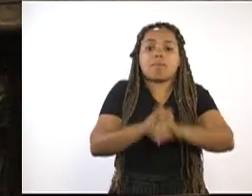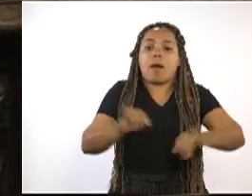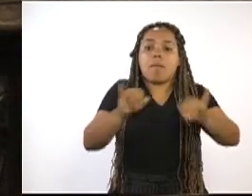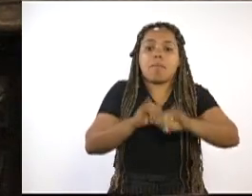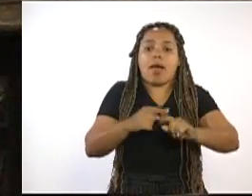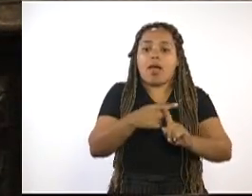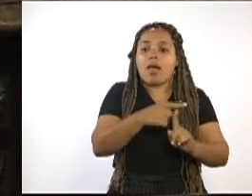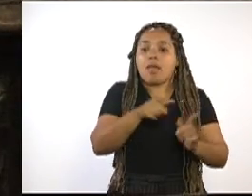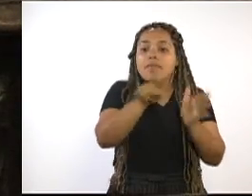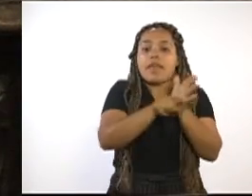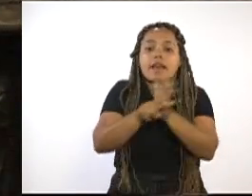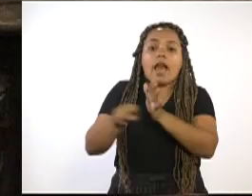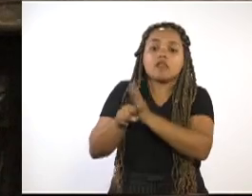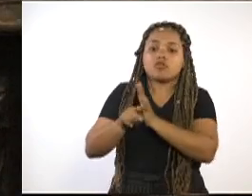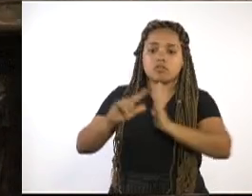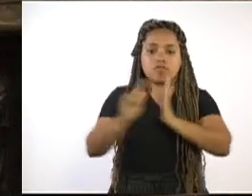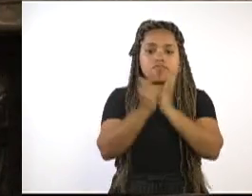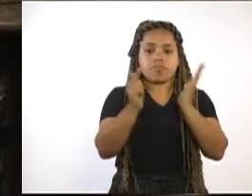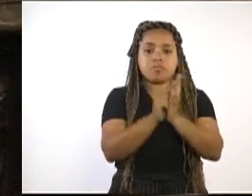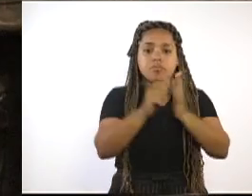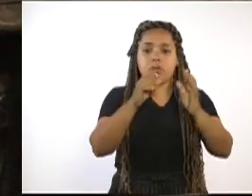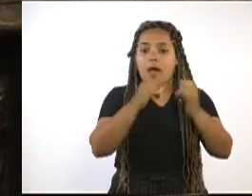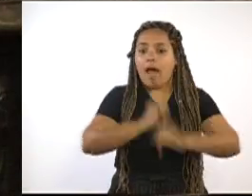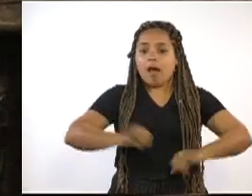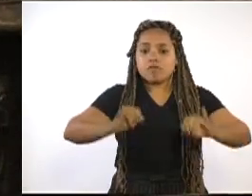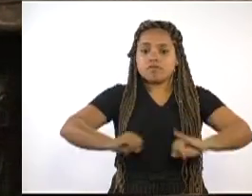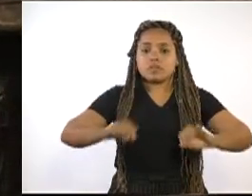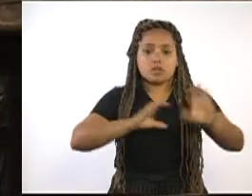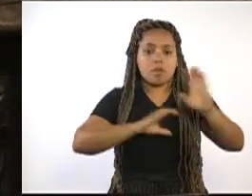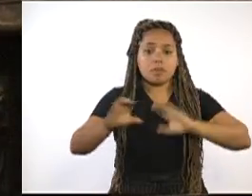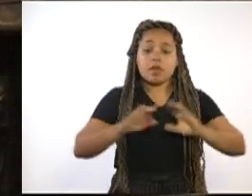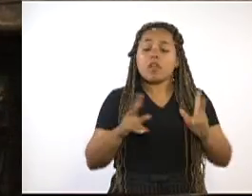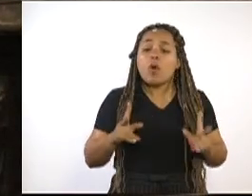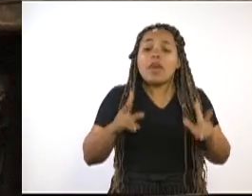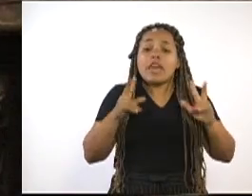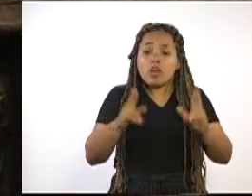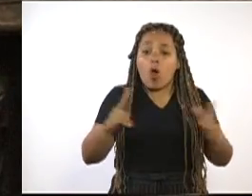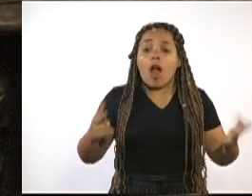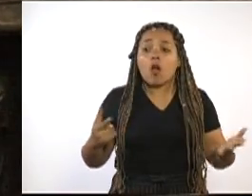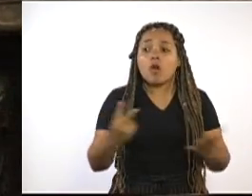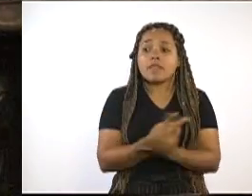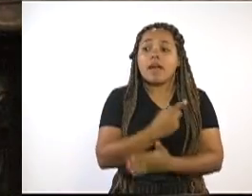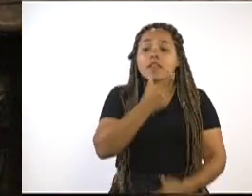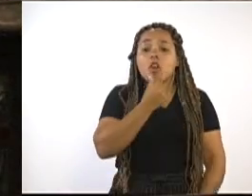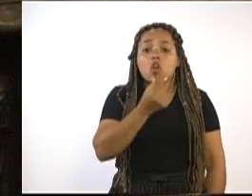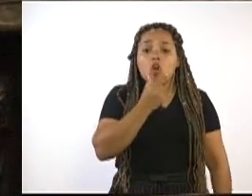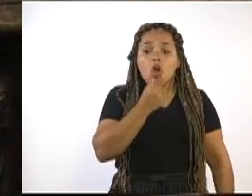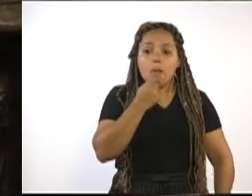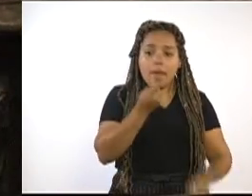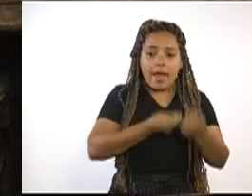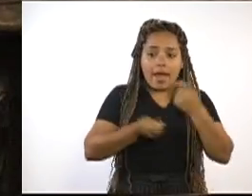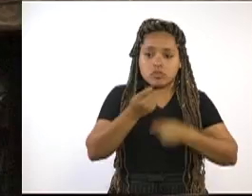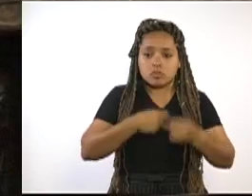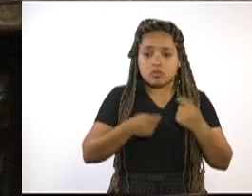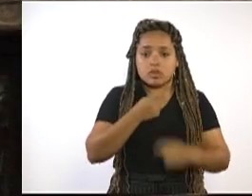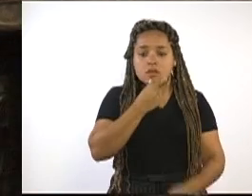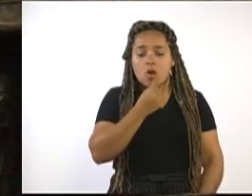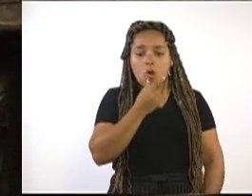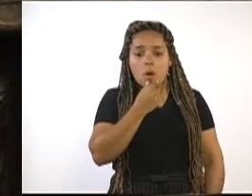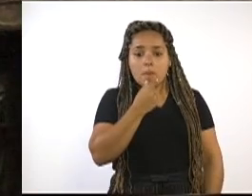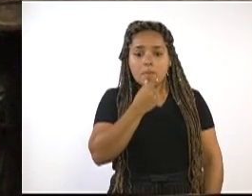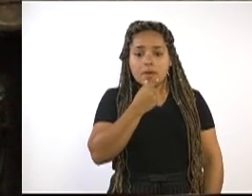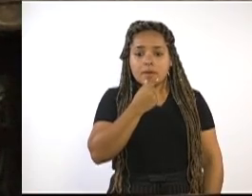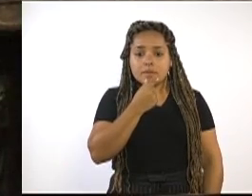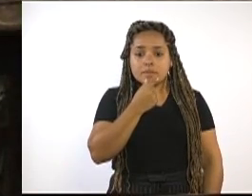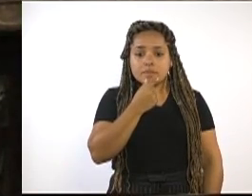pela imprensa, por parte da imprensa, como tem acontecido na administração do prefeito Marcelo Crivella em